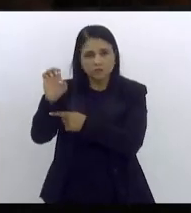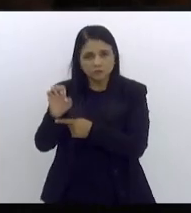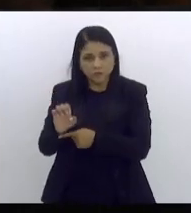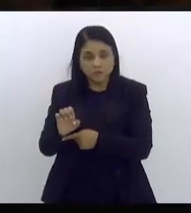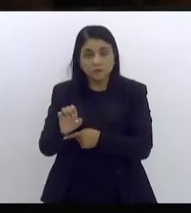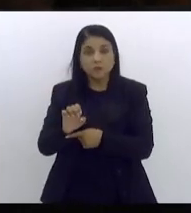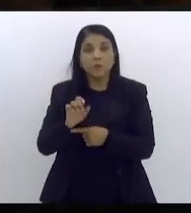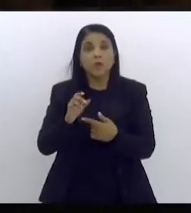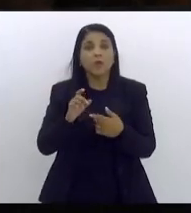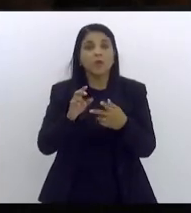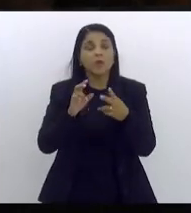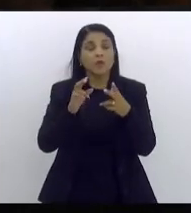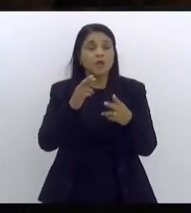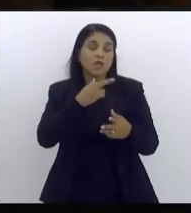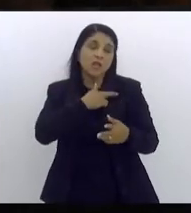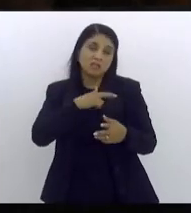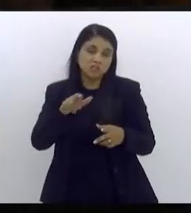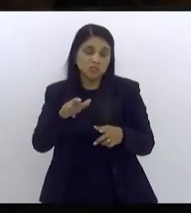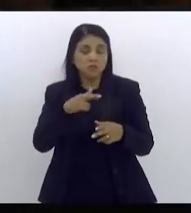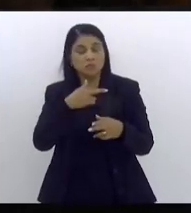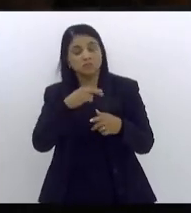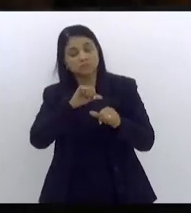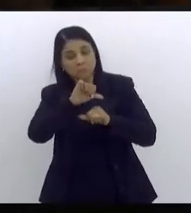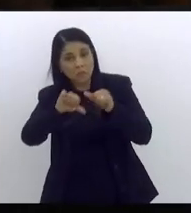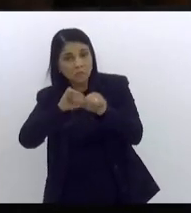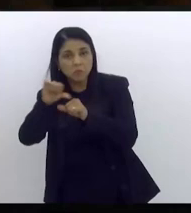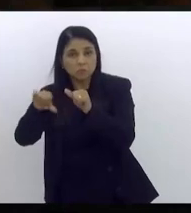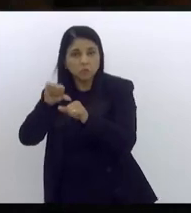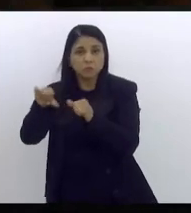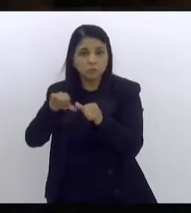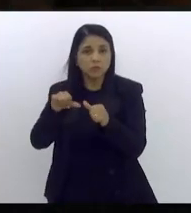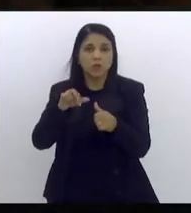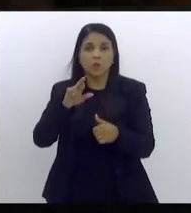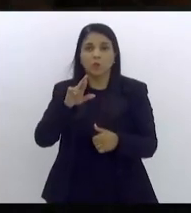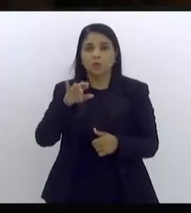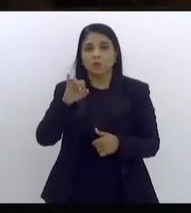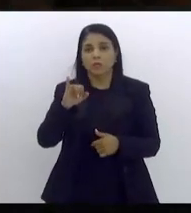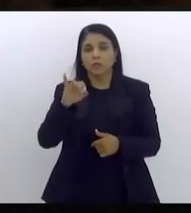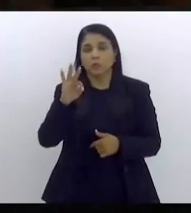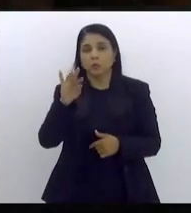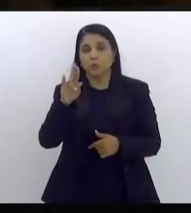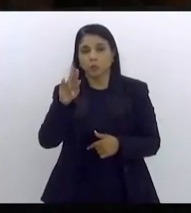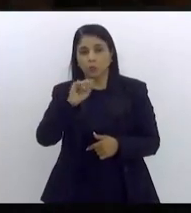evidentemente, muda de religião para religião. Eu já fui a...